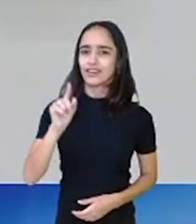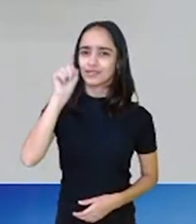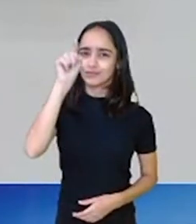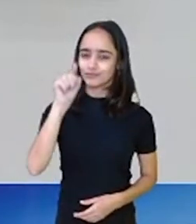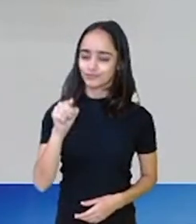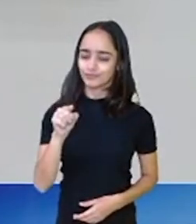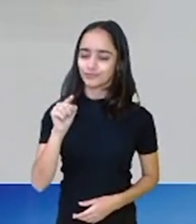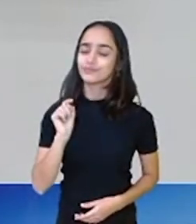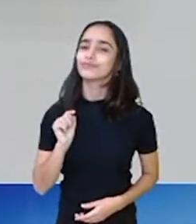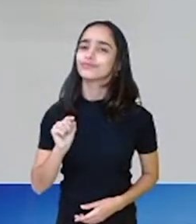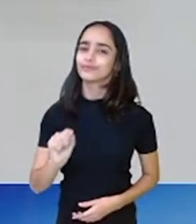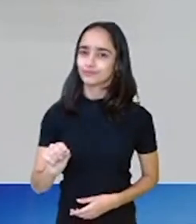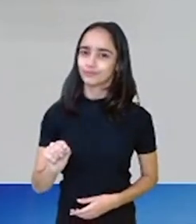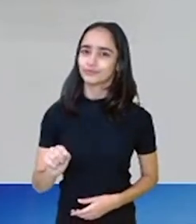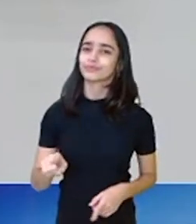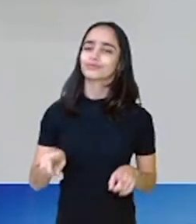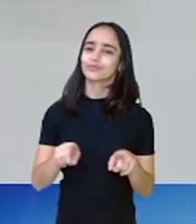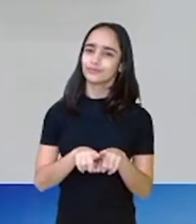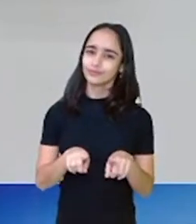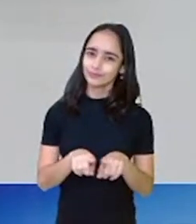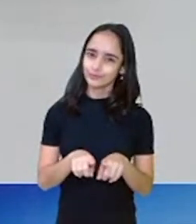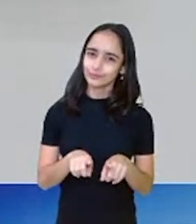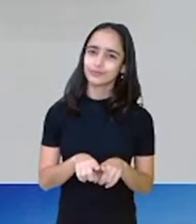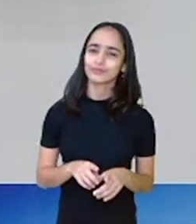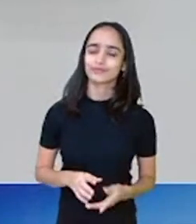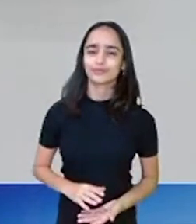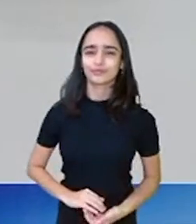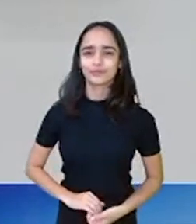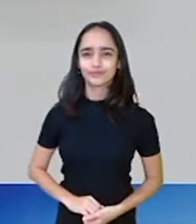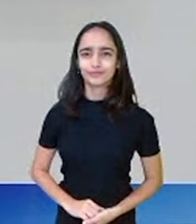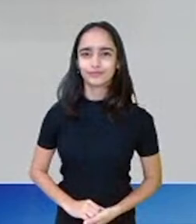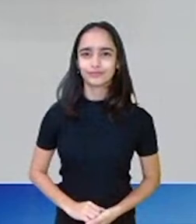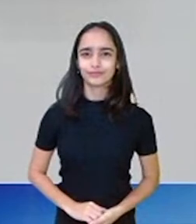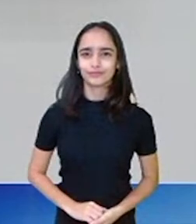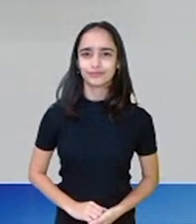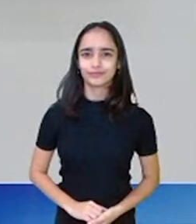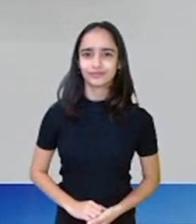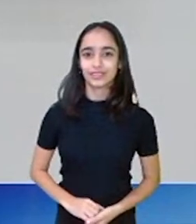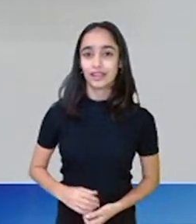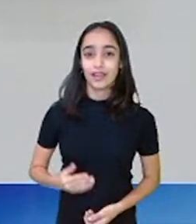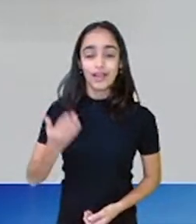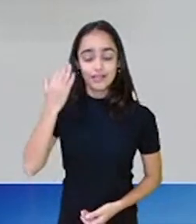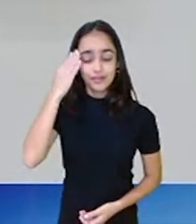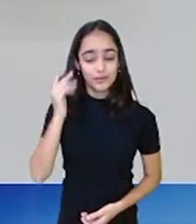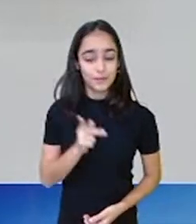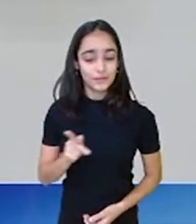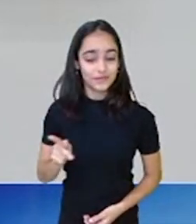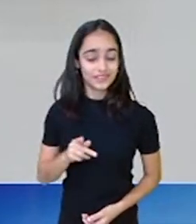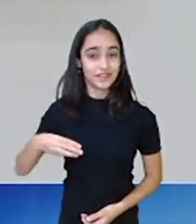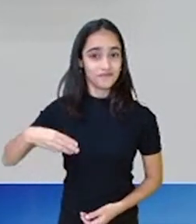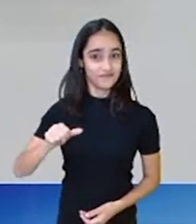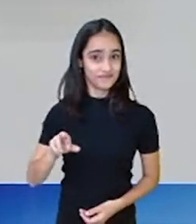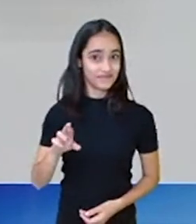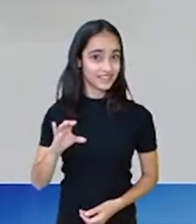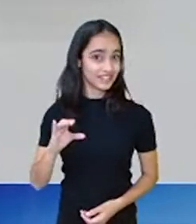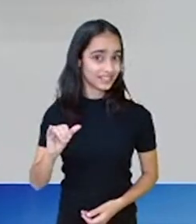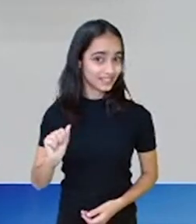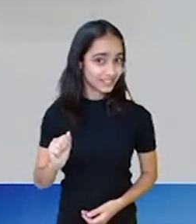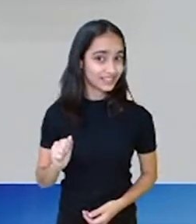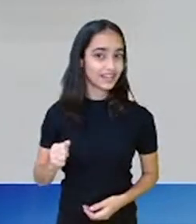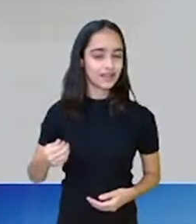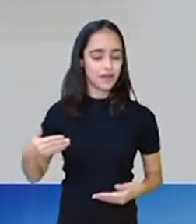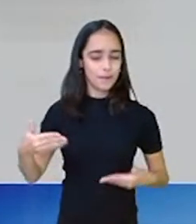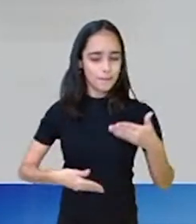de exclamação para representar. Deixa eu saber aqui com a professora Márcia como é que está a participação aí de vocês, se vocês